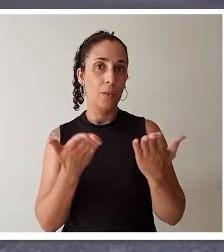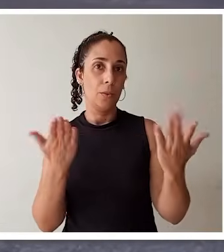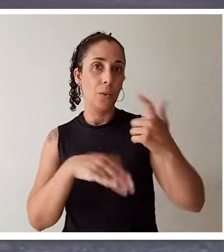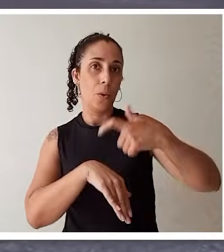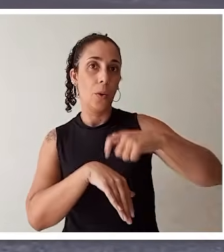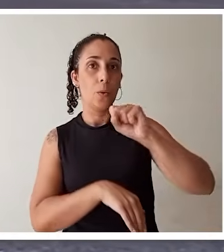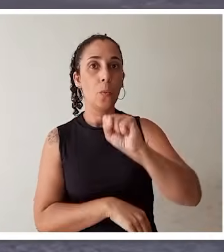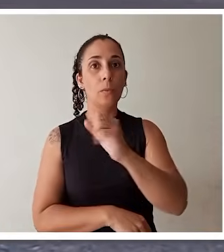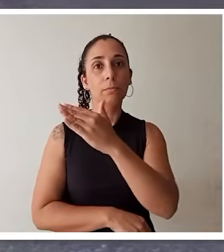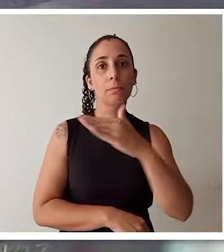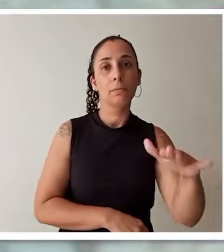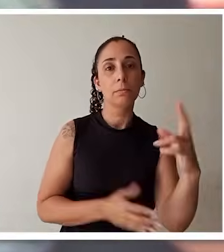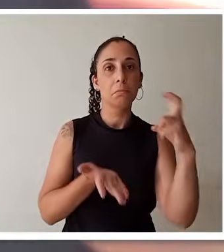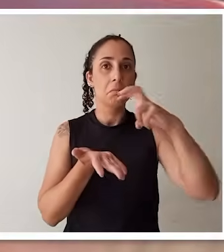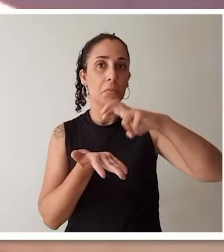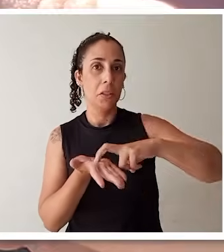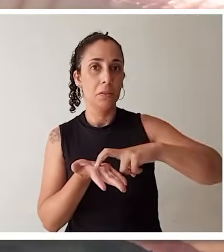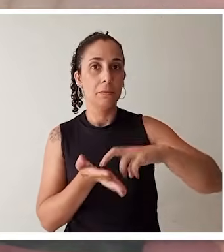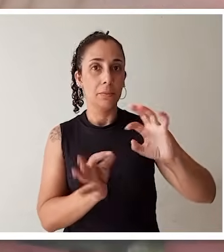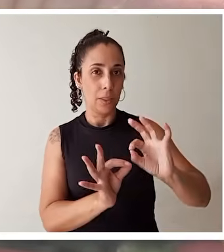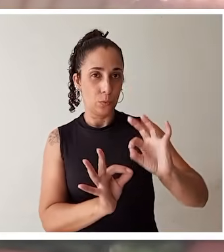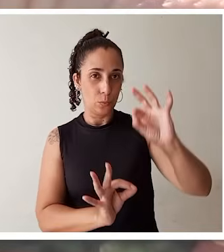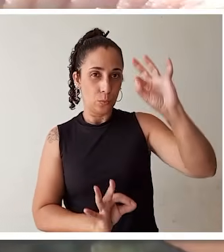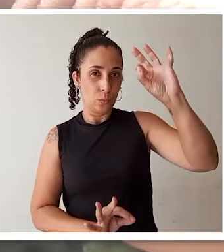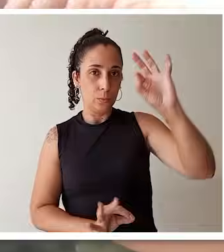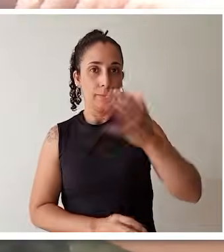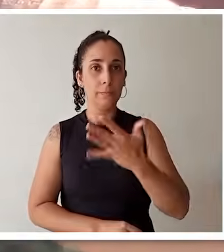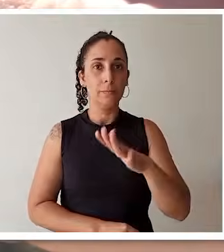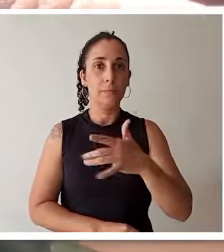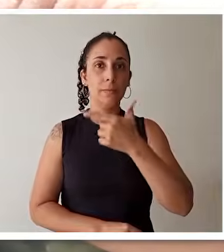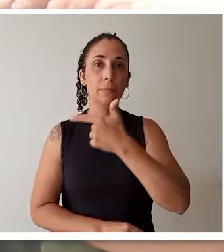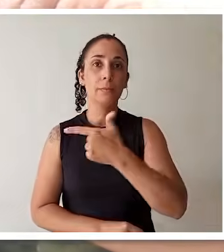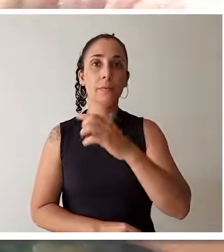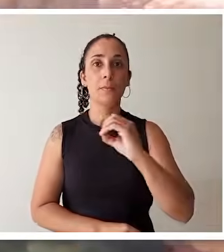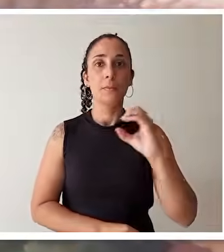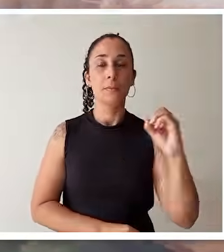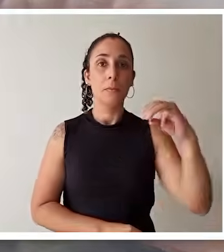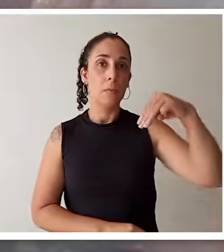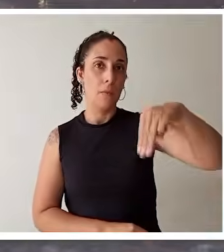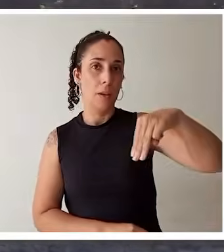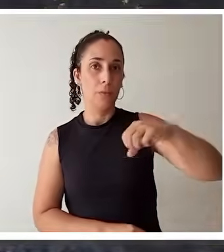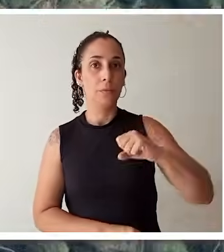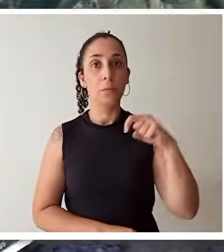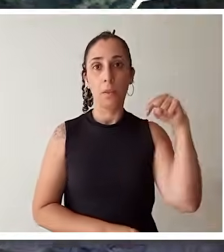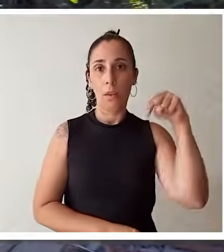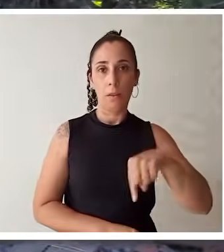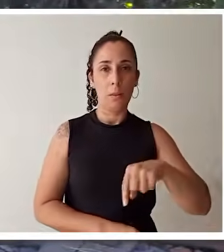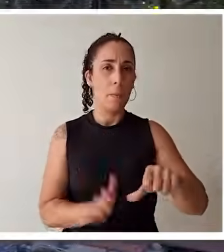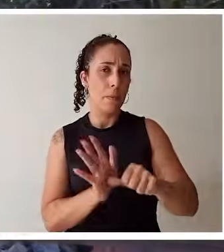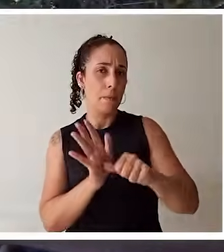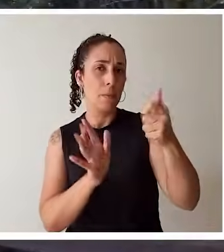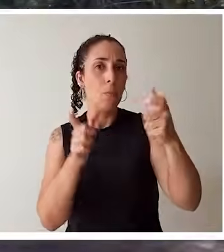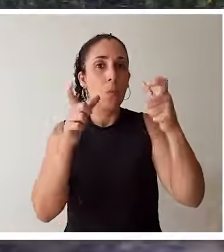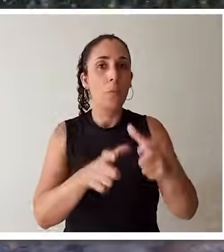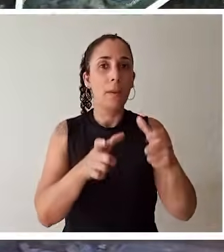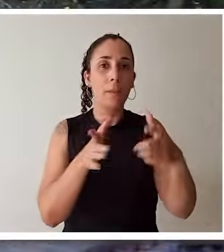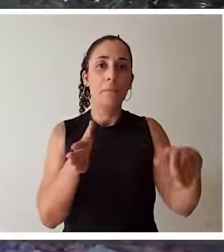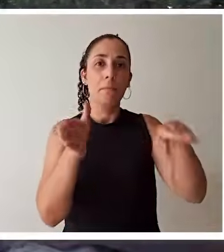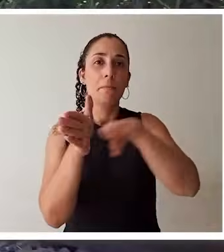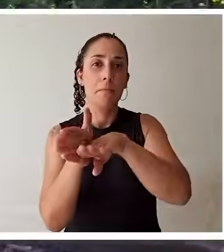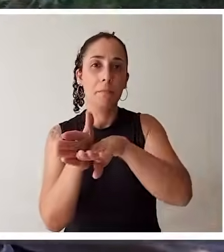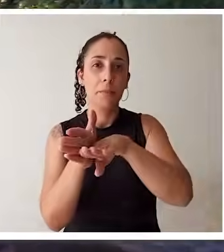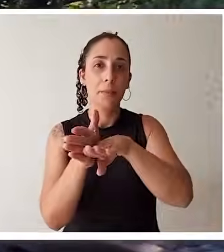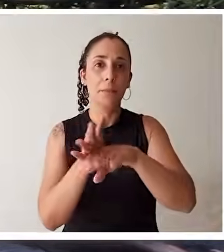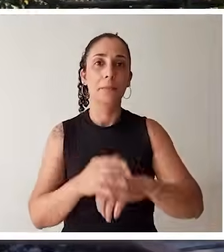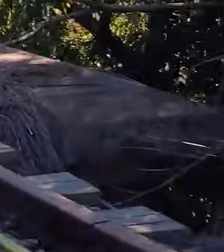8h30 da manhã, o altímetro está marcando aqui, ó, mais ou menos 200 metros de altitude. Estamos aqui no primeiro ponto de interesse,